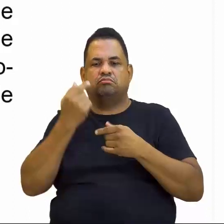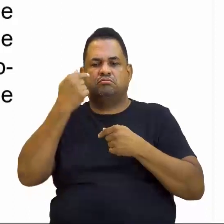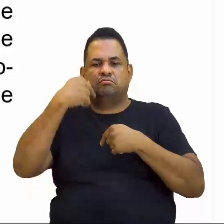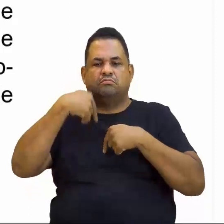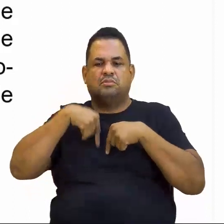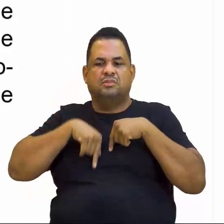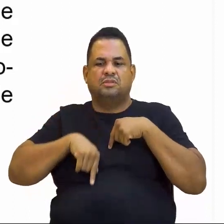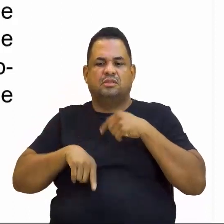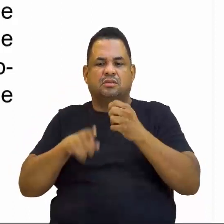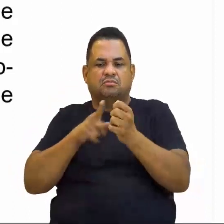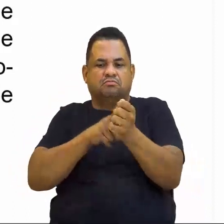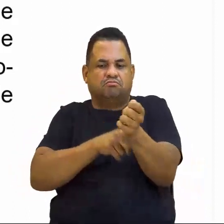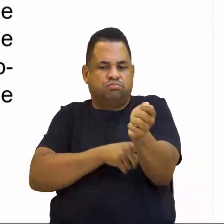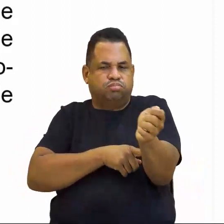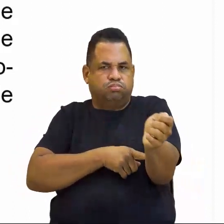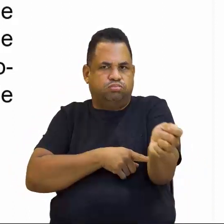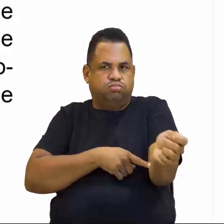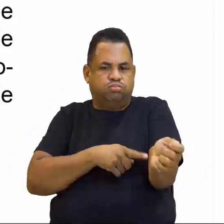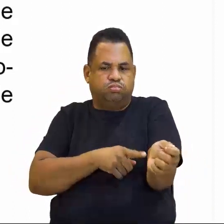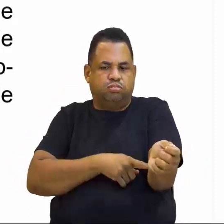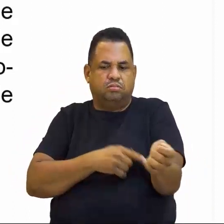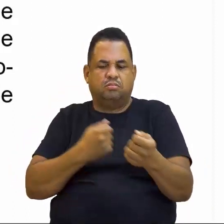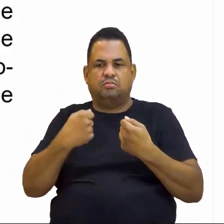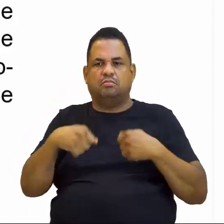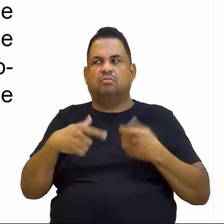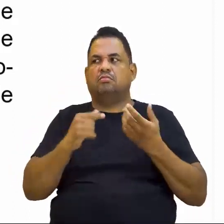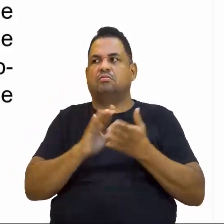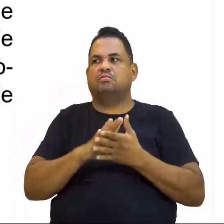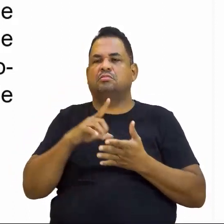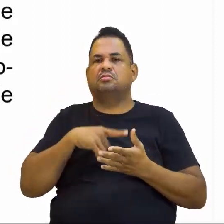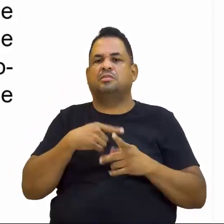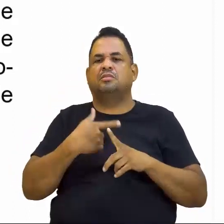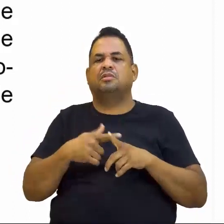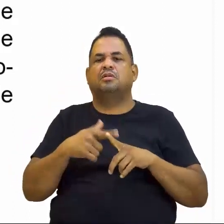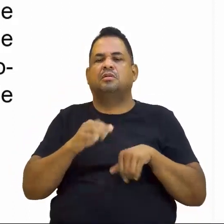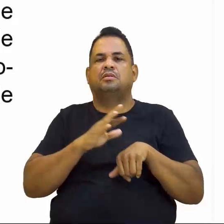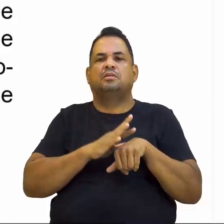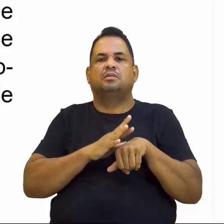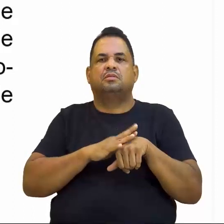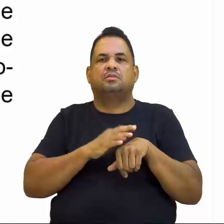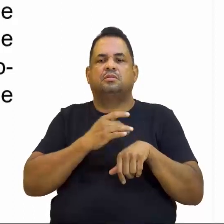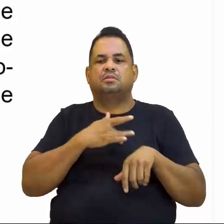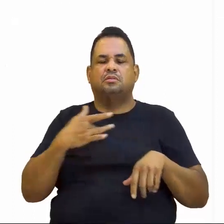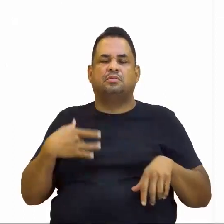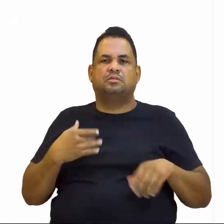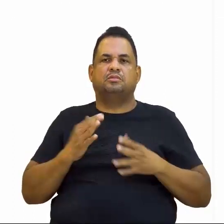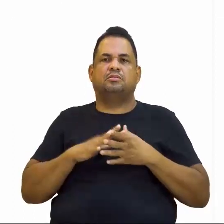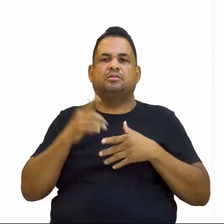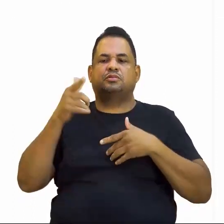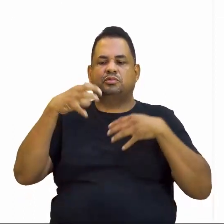nosso sangue, ali nas artérias, elas podem trazer complicações para os outros órgãos do nosso corpo.